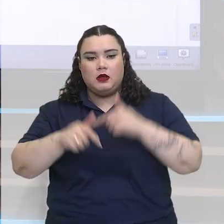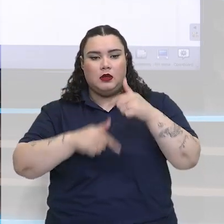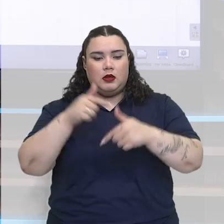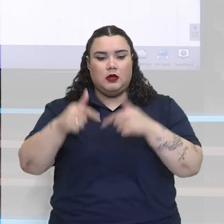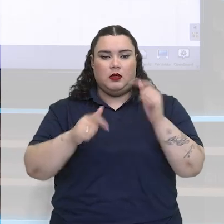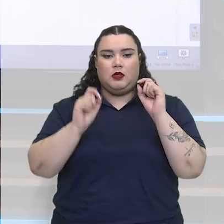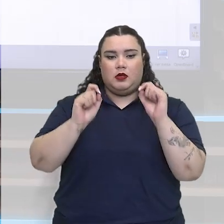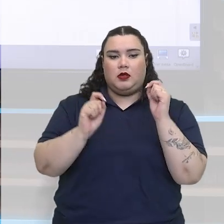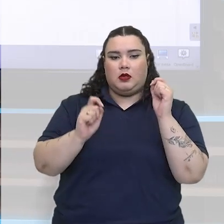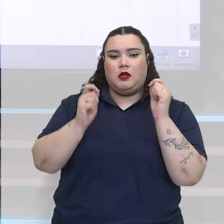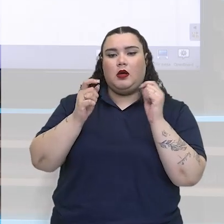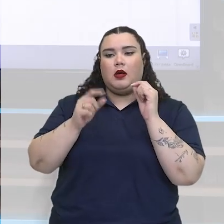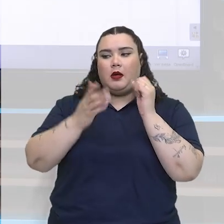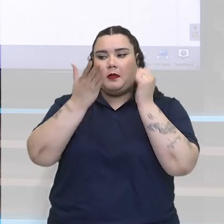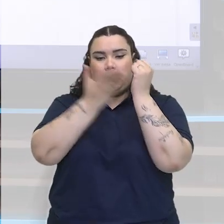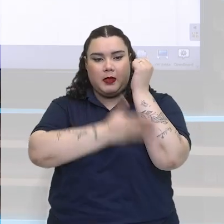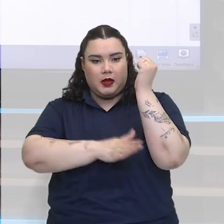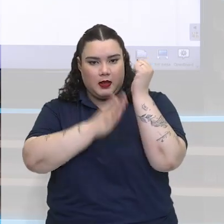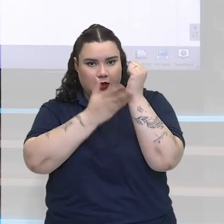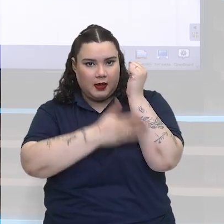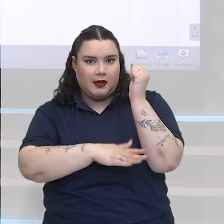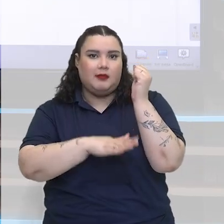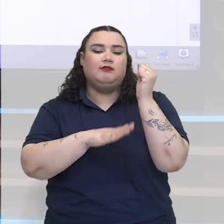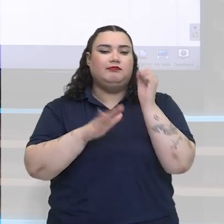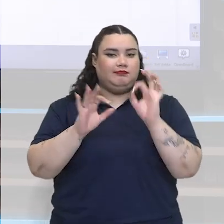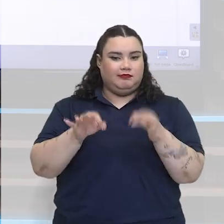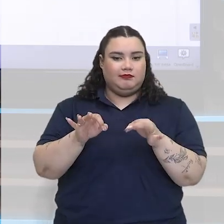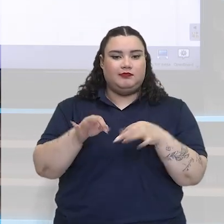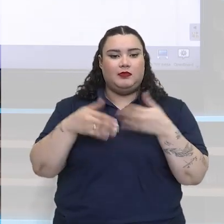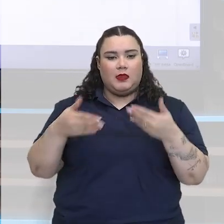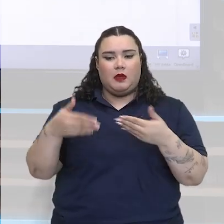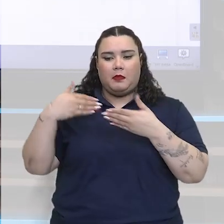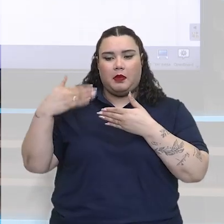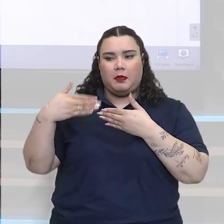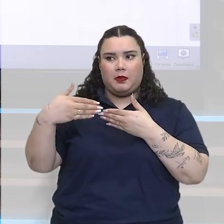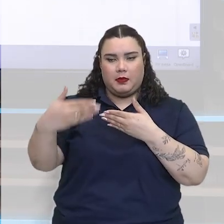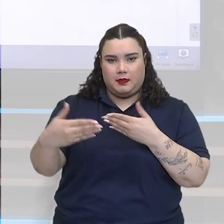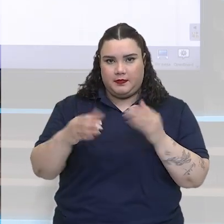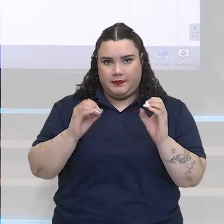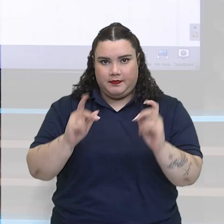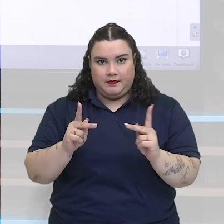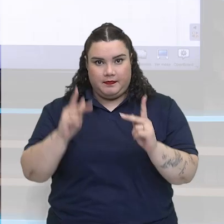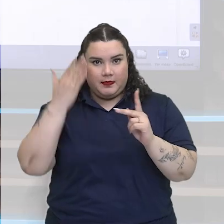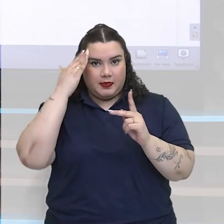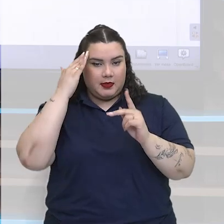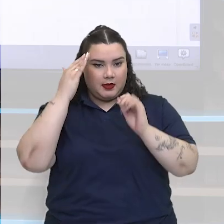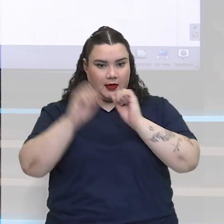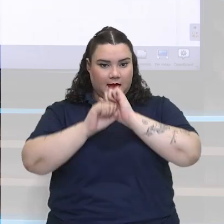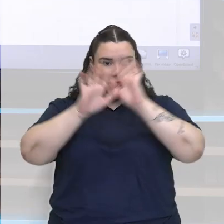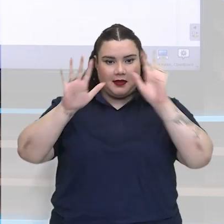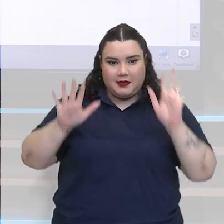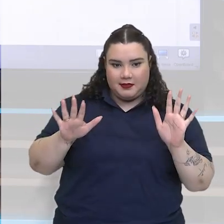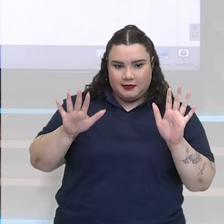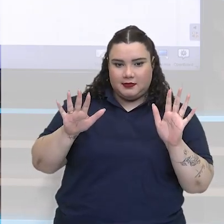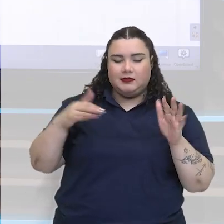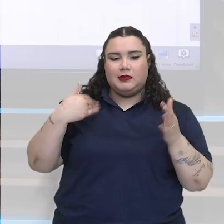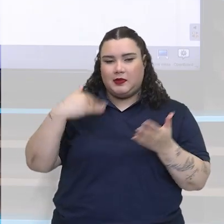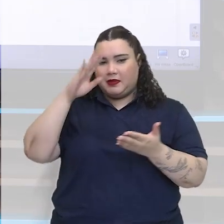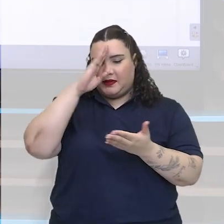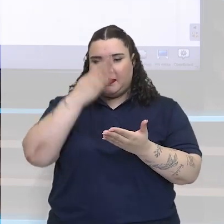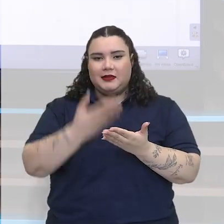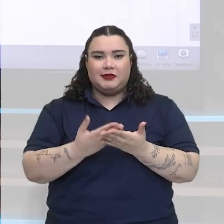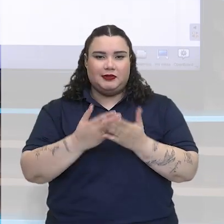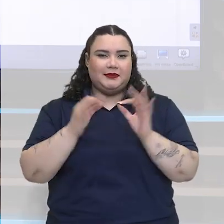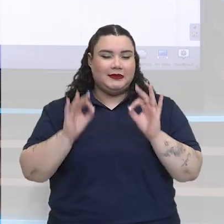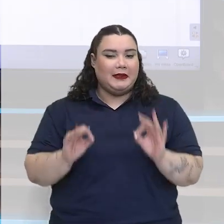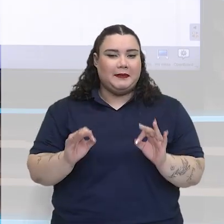a marcenaria, com madeira, correto? E assim sucessivamente. Deu para vocês entenderem isso, gente? Eu tenho certeza